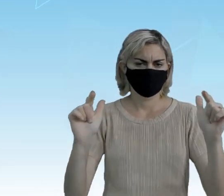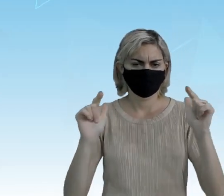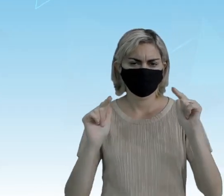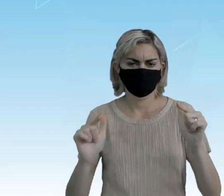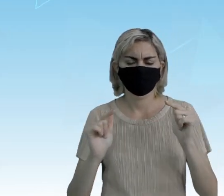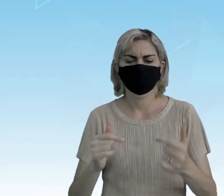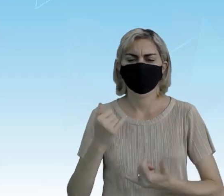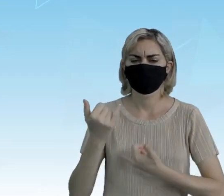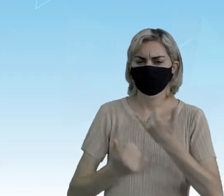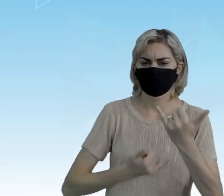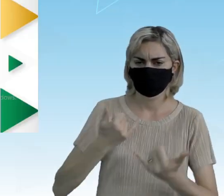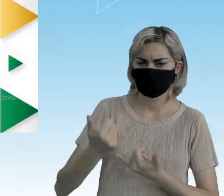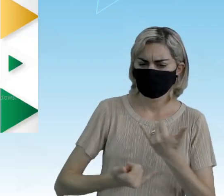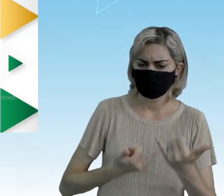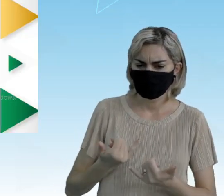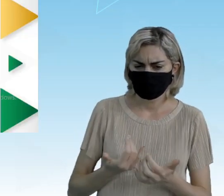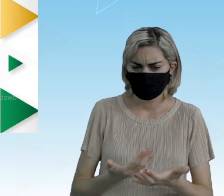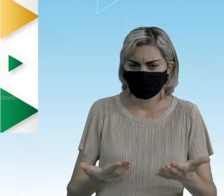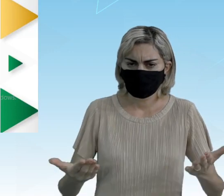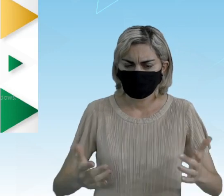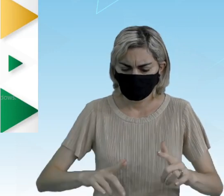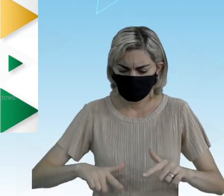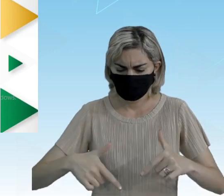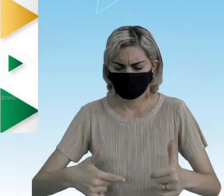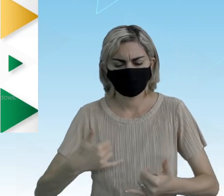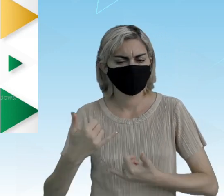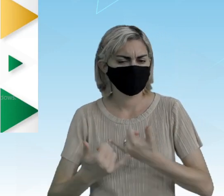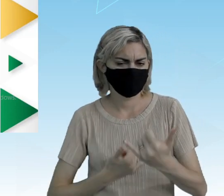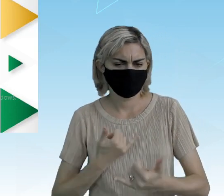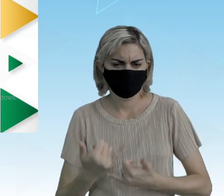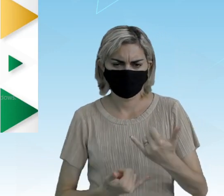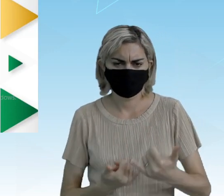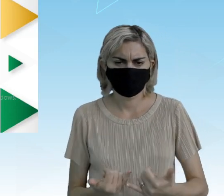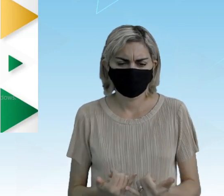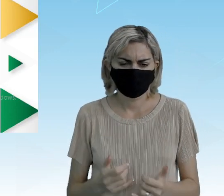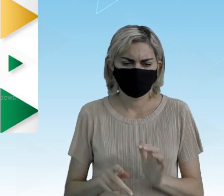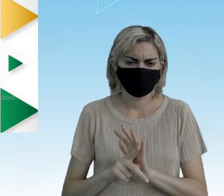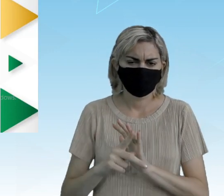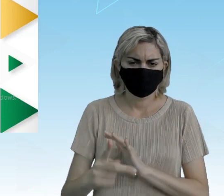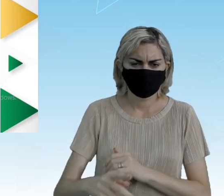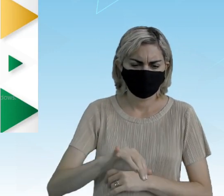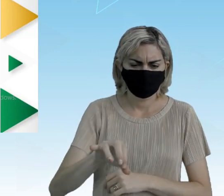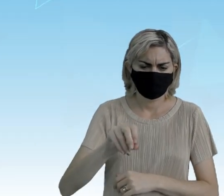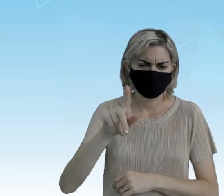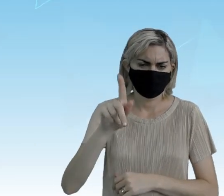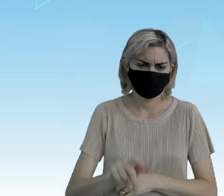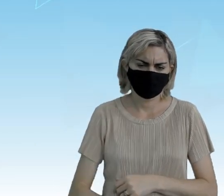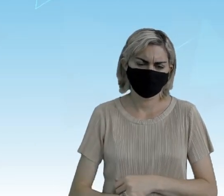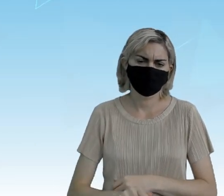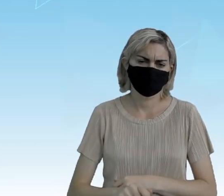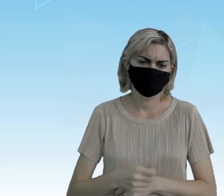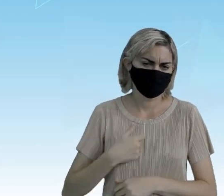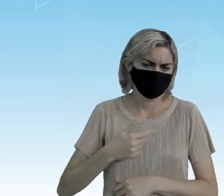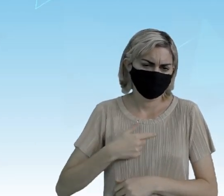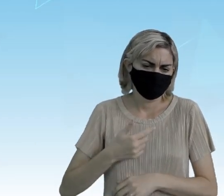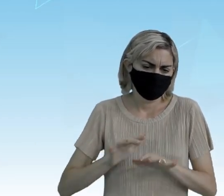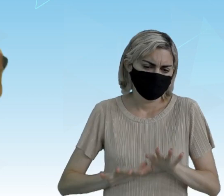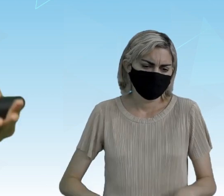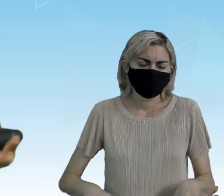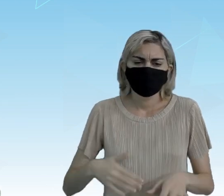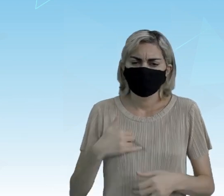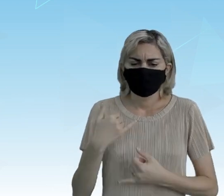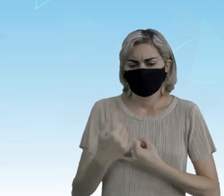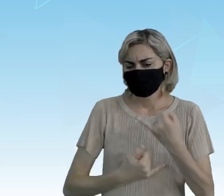divertir. E o brincar, por sua vez, é a ação do brincar com um brinquedo ou com o próprio jogo. Então, assim,